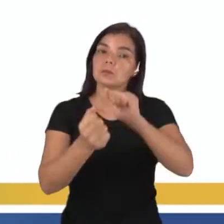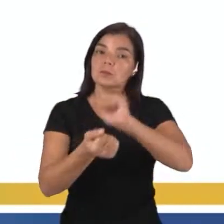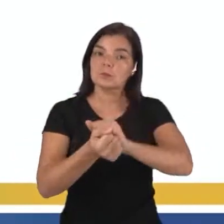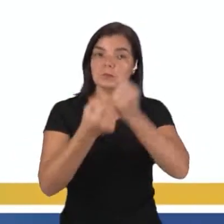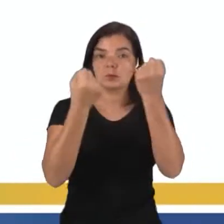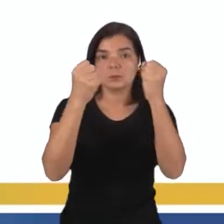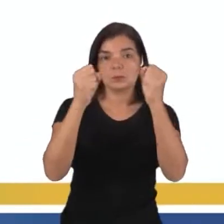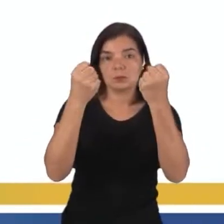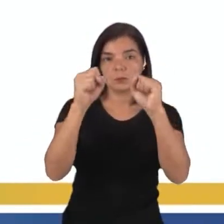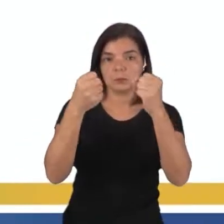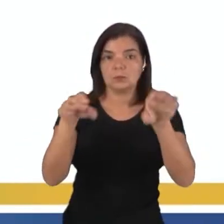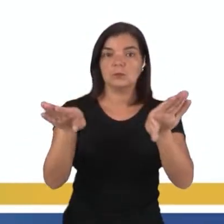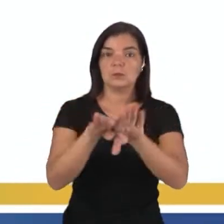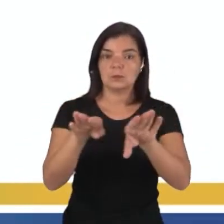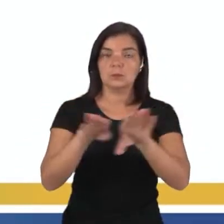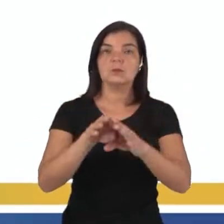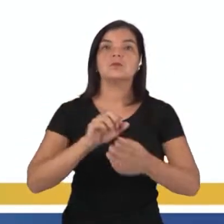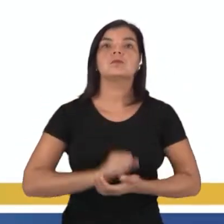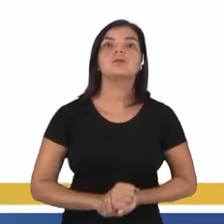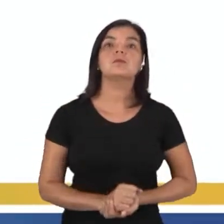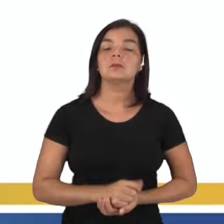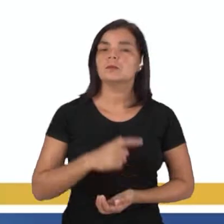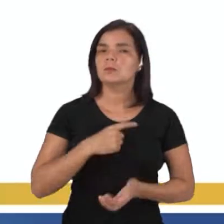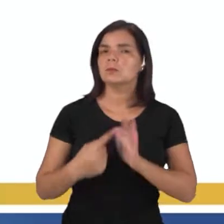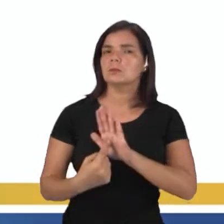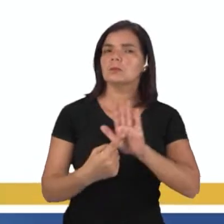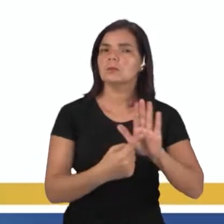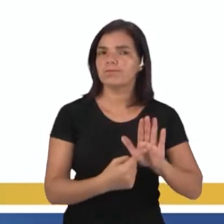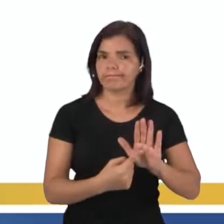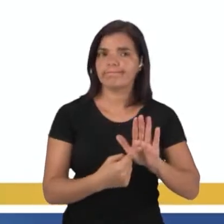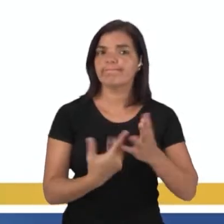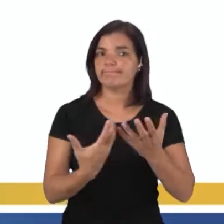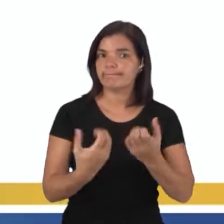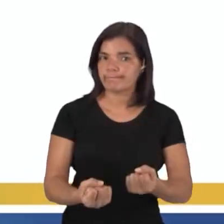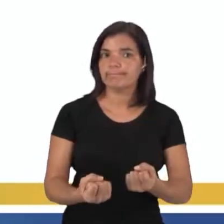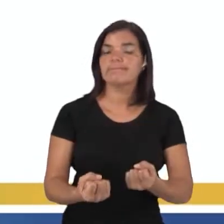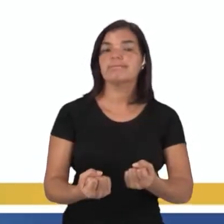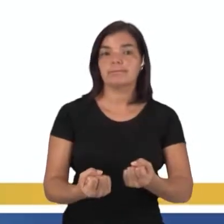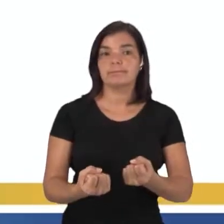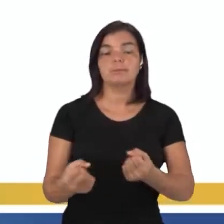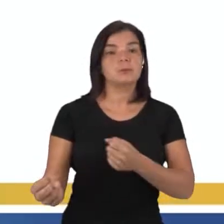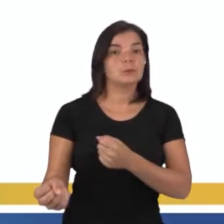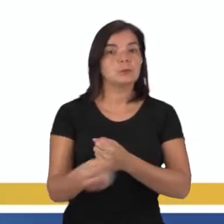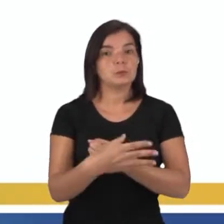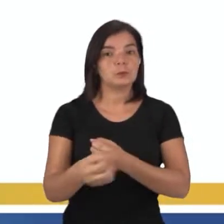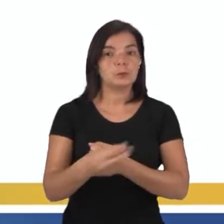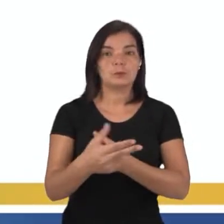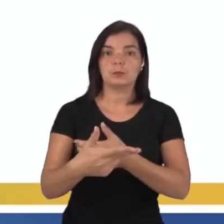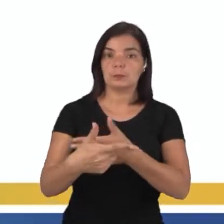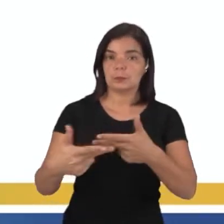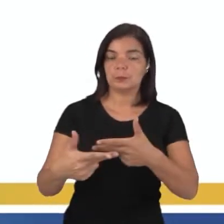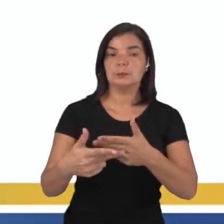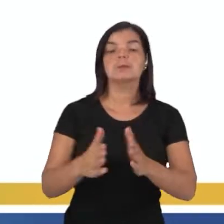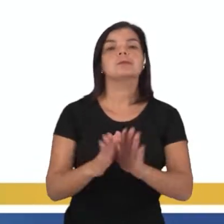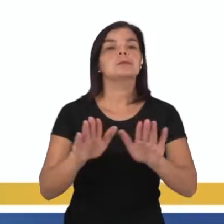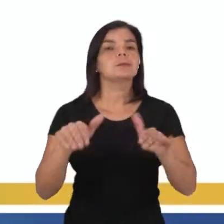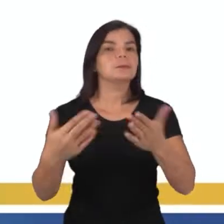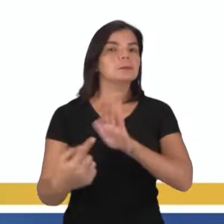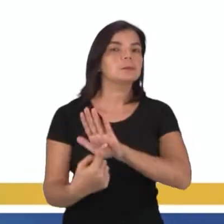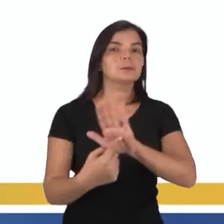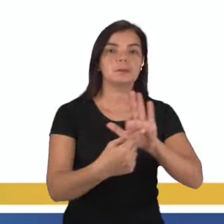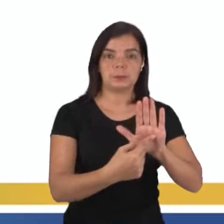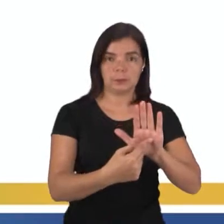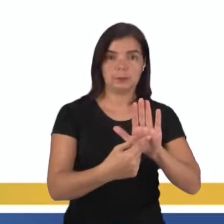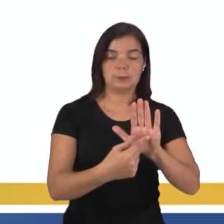às atividades físicas convencionais demonstram grande aceitação por novas tendências, as quais apresentam